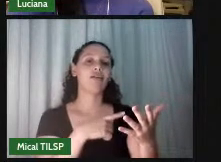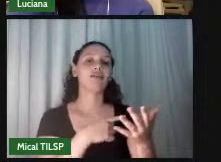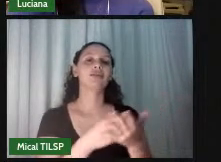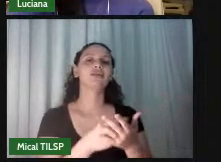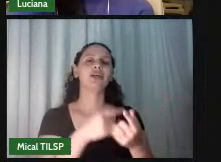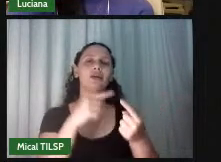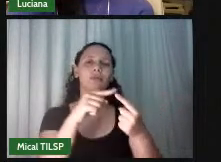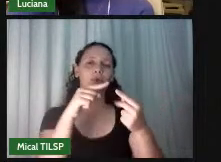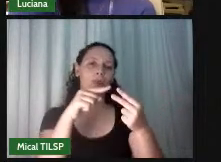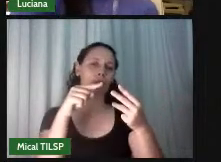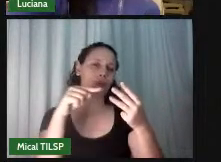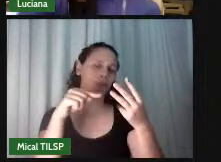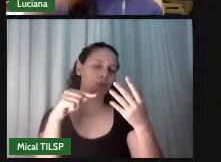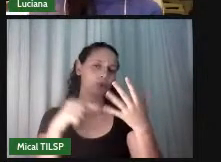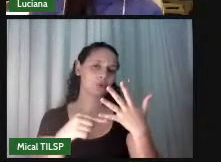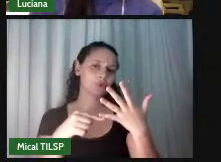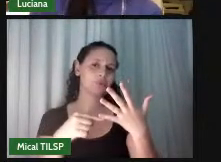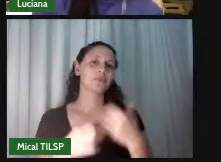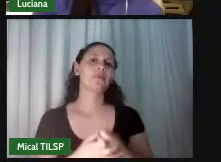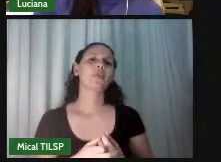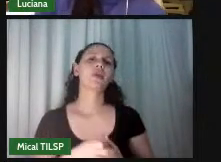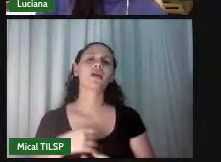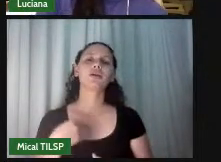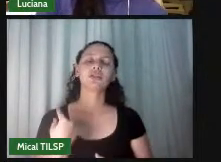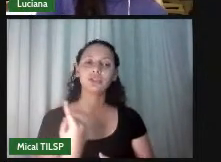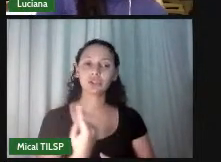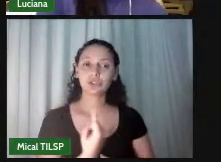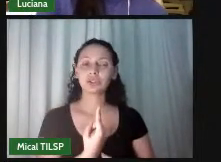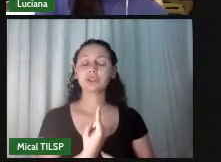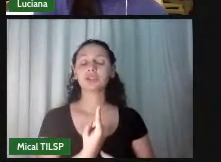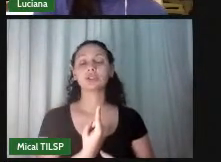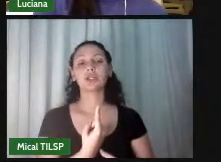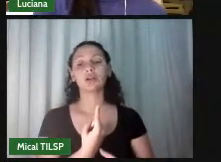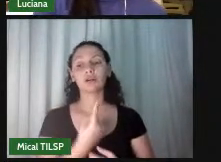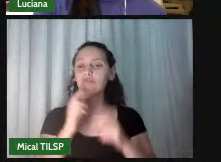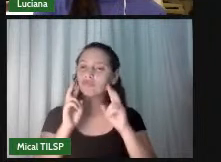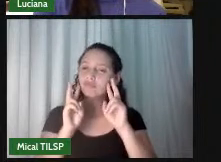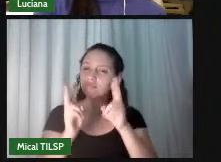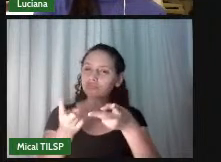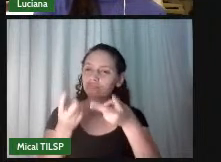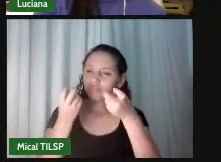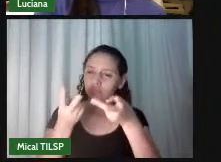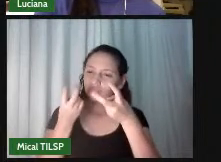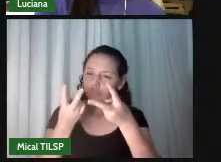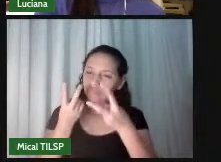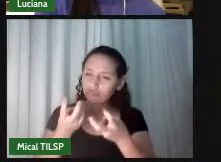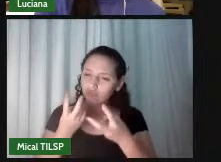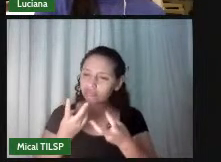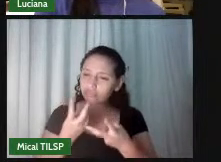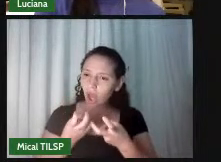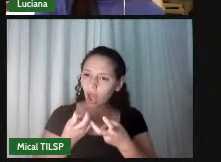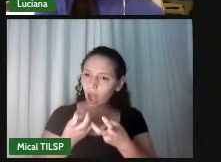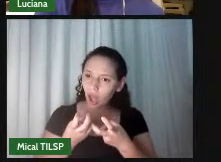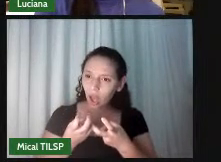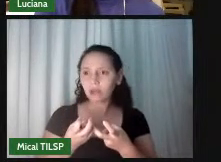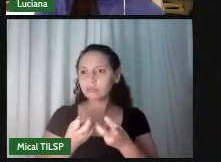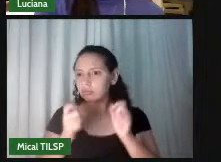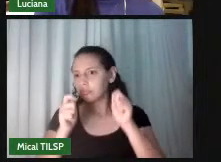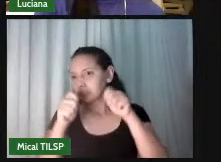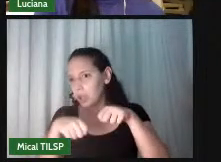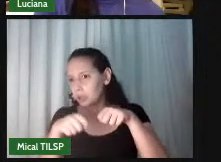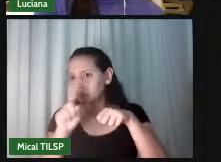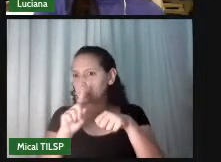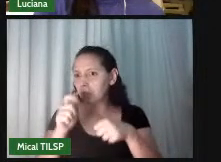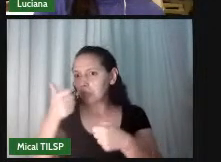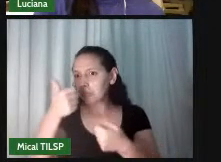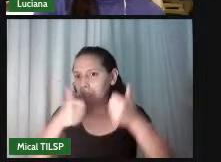onde nós, peritos, vamos atuar e fazer esse atestado, falar, não, esse candidato está apto, ele cumpre esses requisitos, tá?